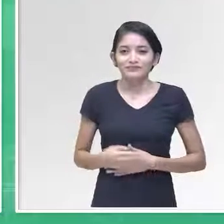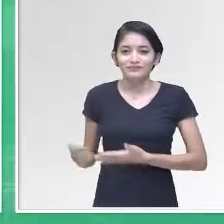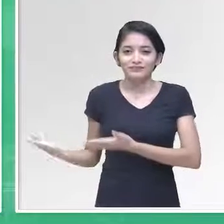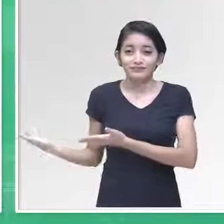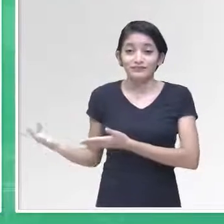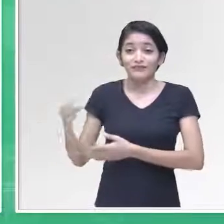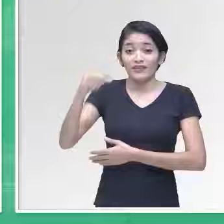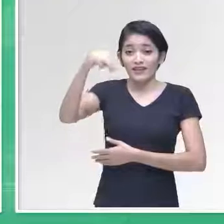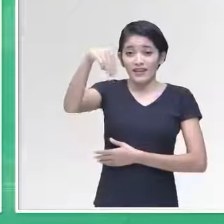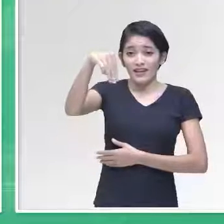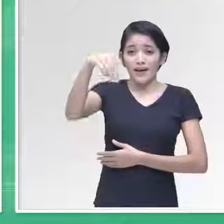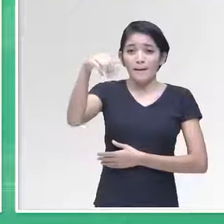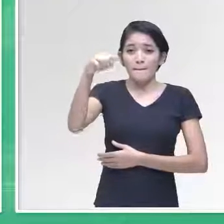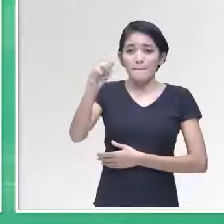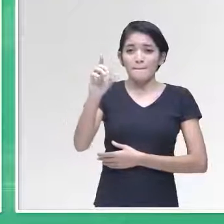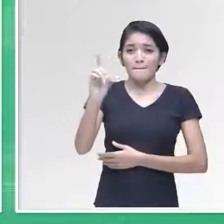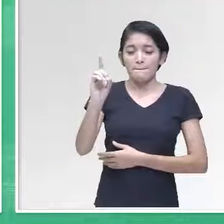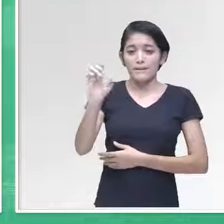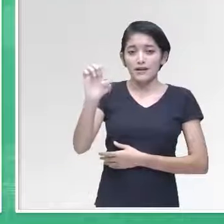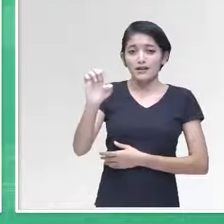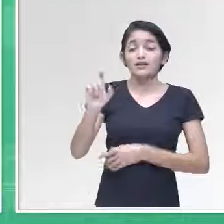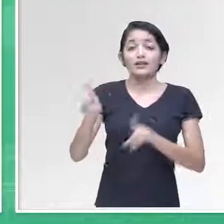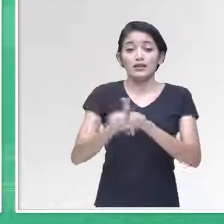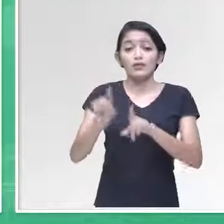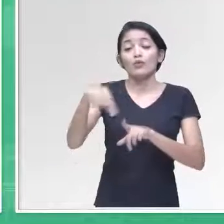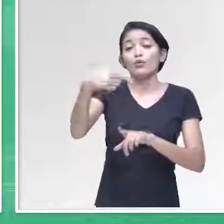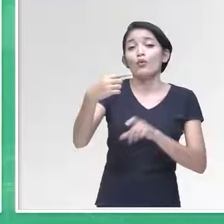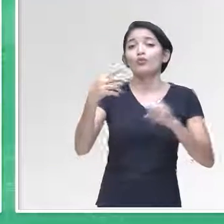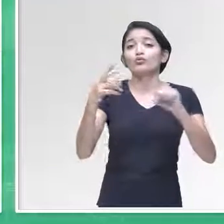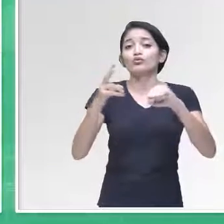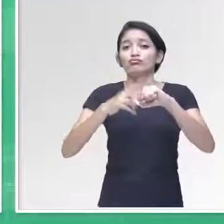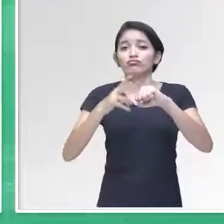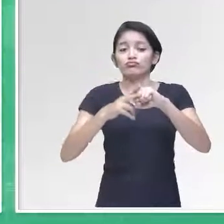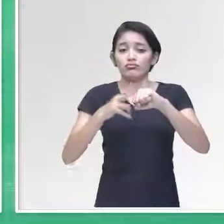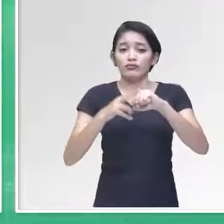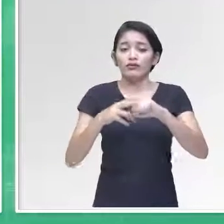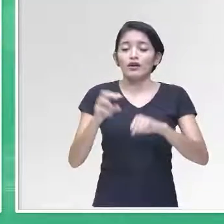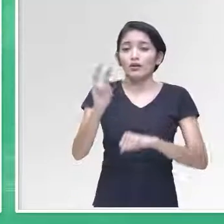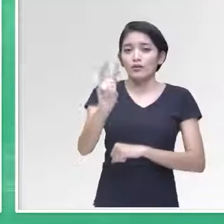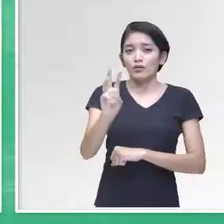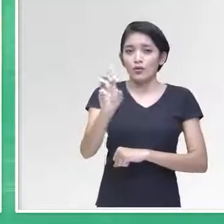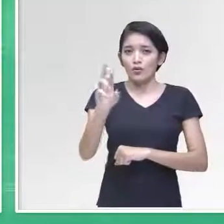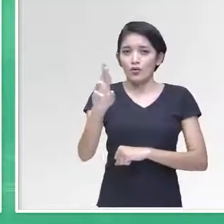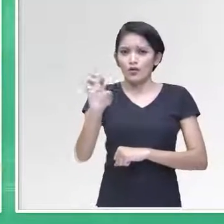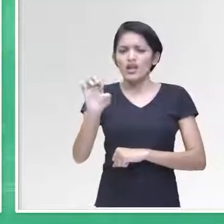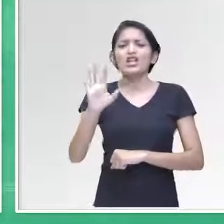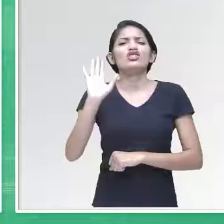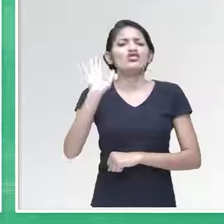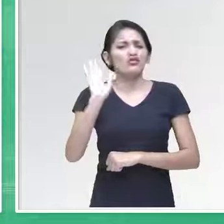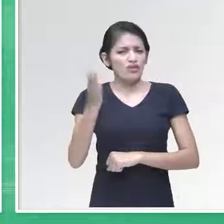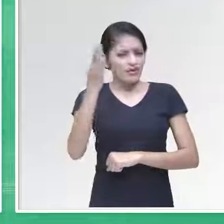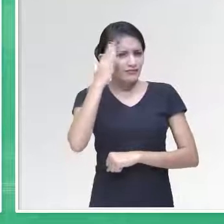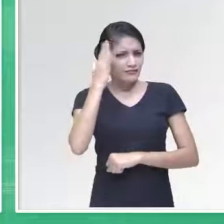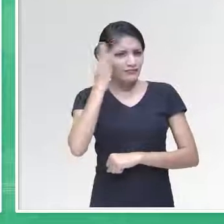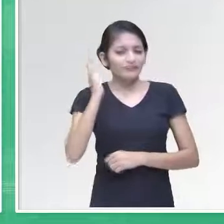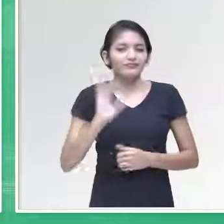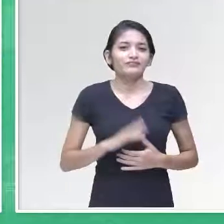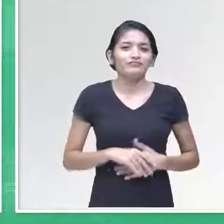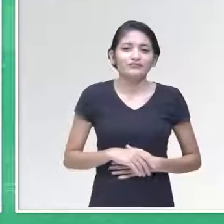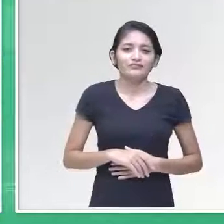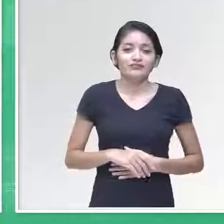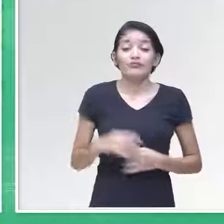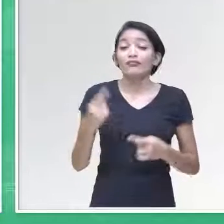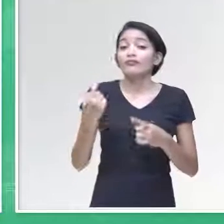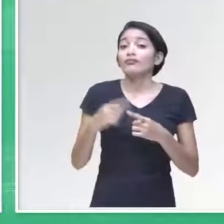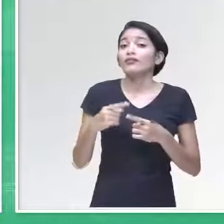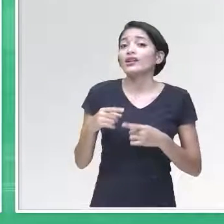made, e nós temos um outro verbo aqui, ó, de were, certo? Só isso aí já é suficiente, beleza? Por quê? Porque a gente